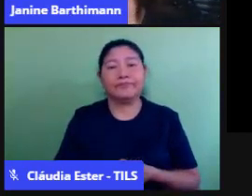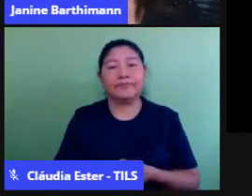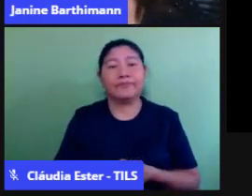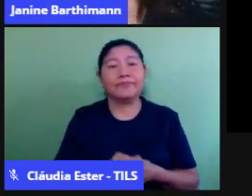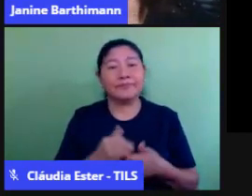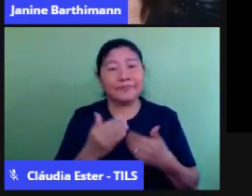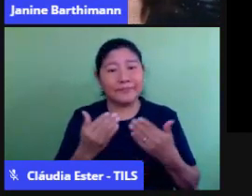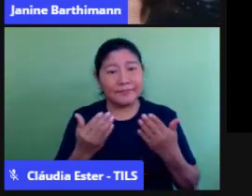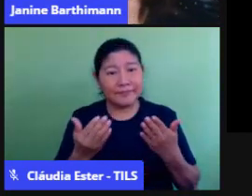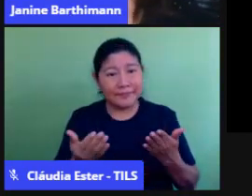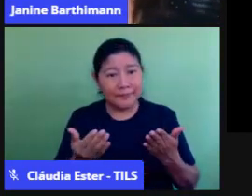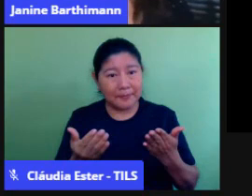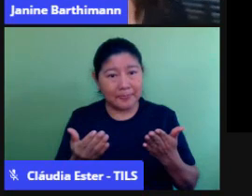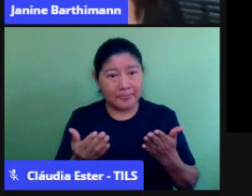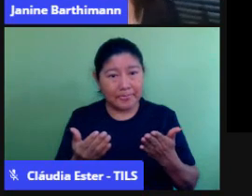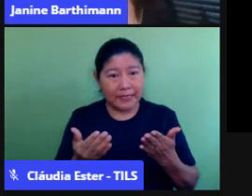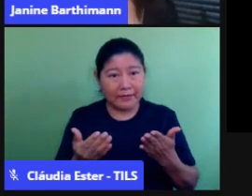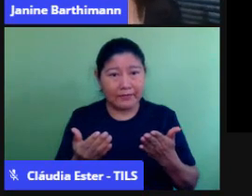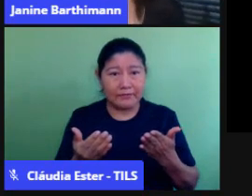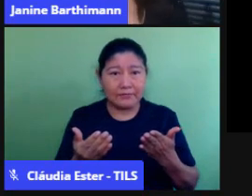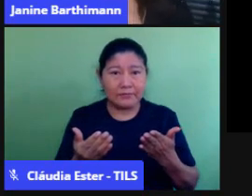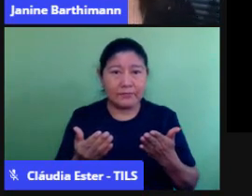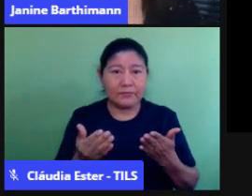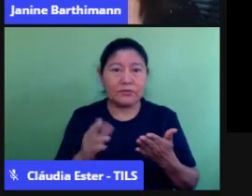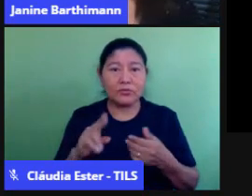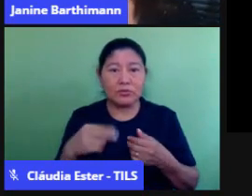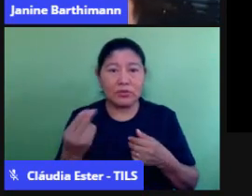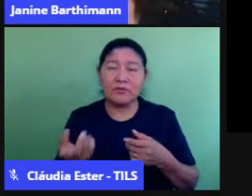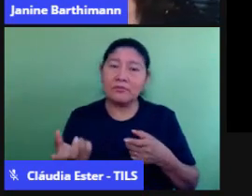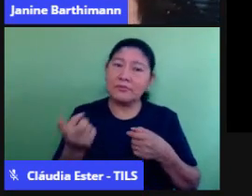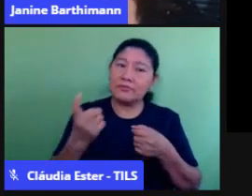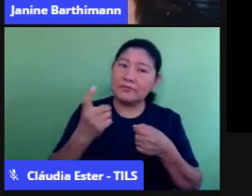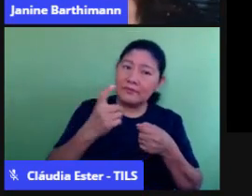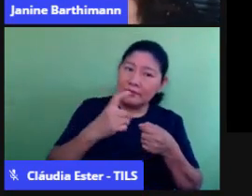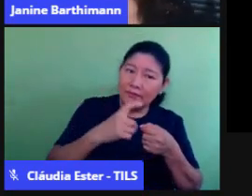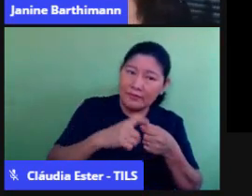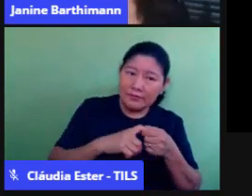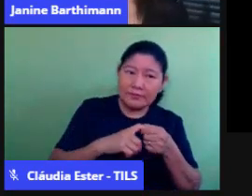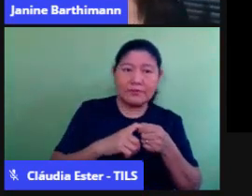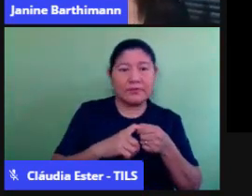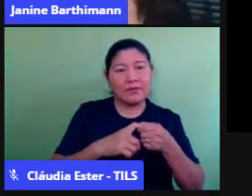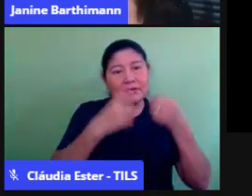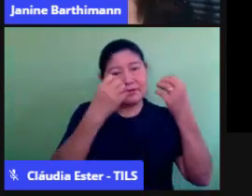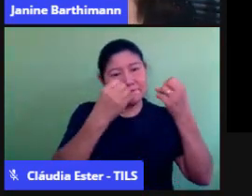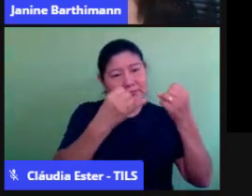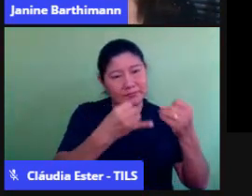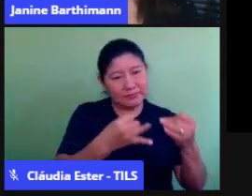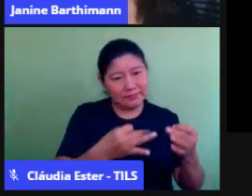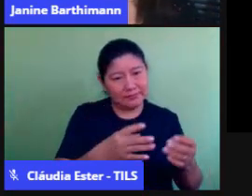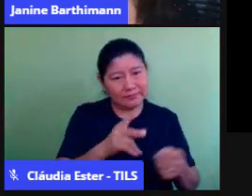Bom, vamos retomar aqui a fala da Sônia, com